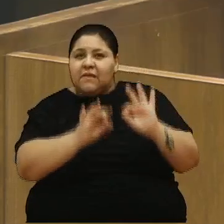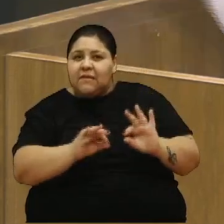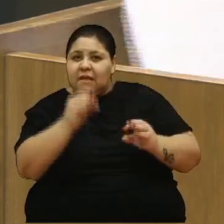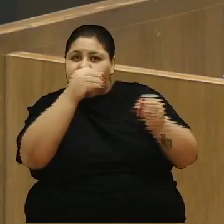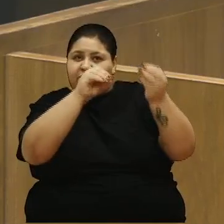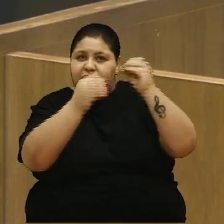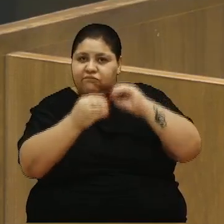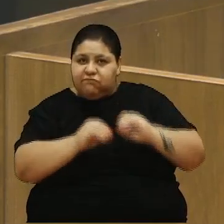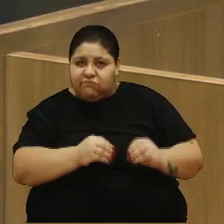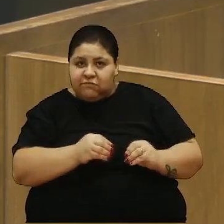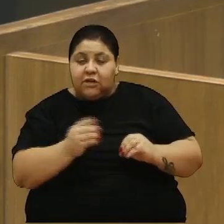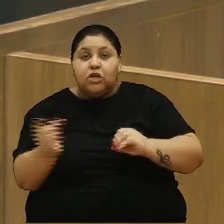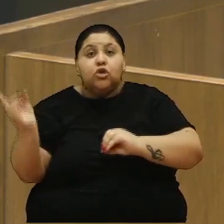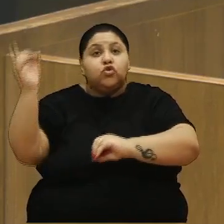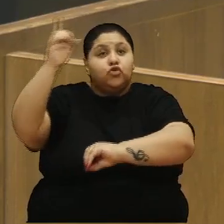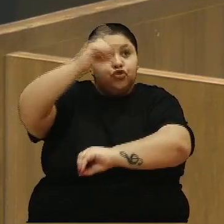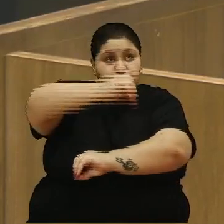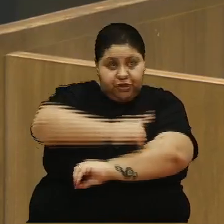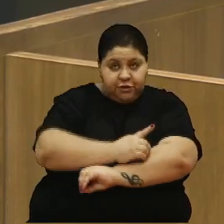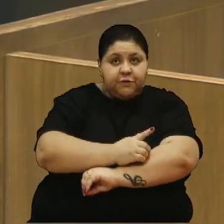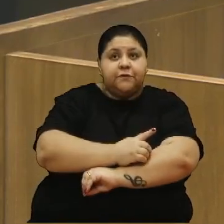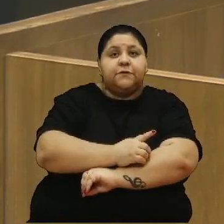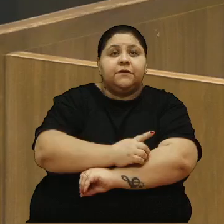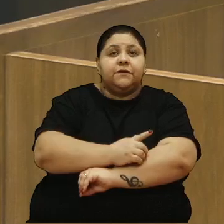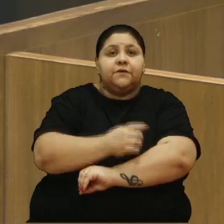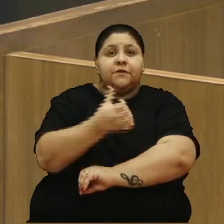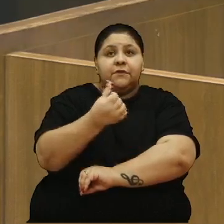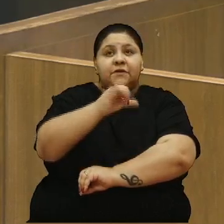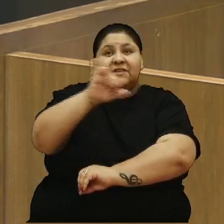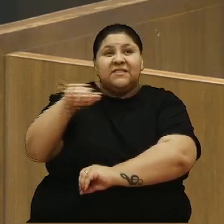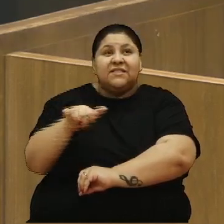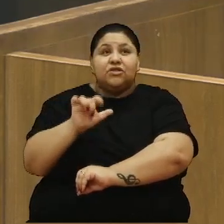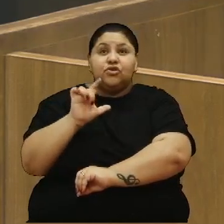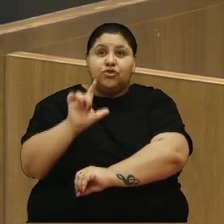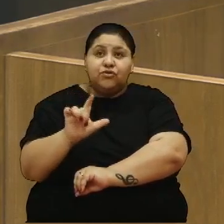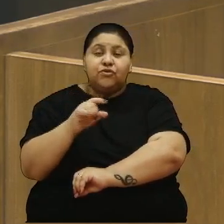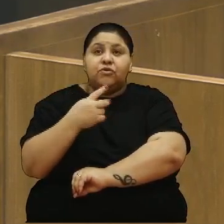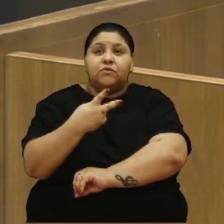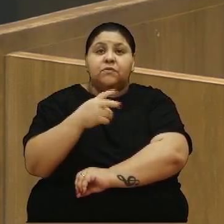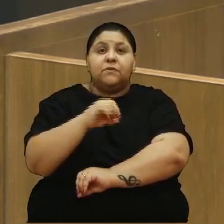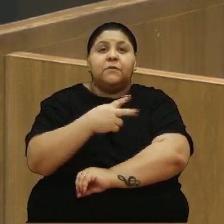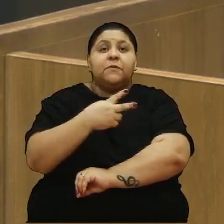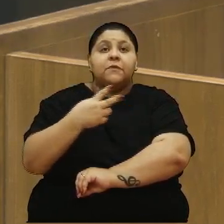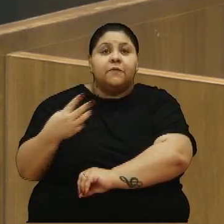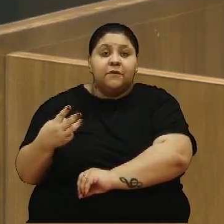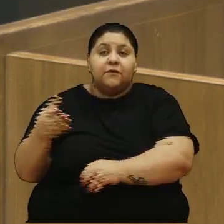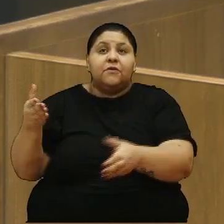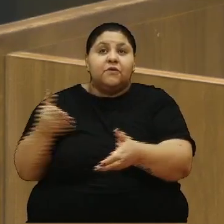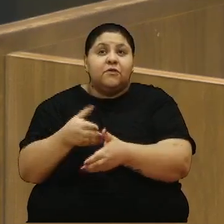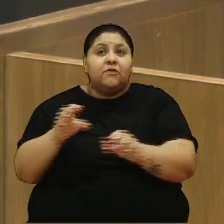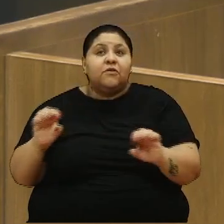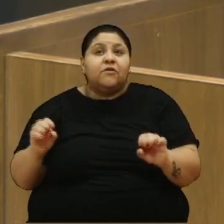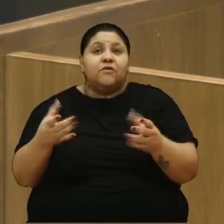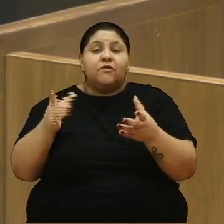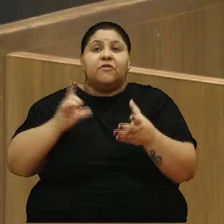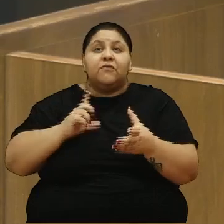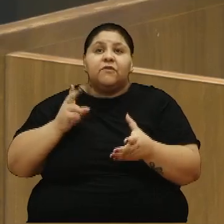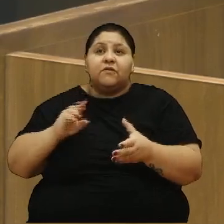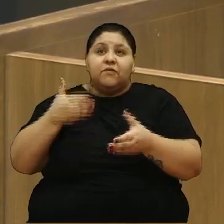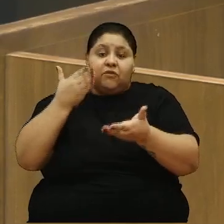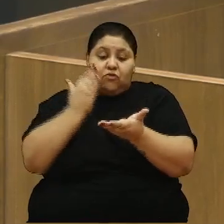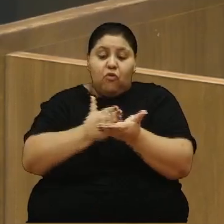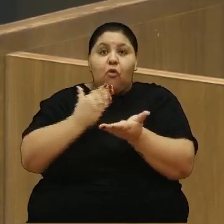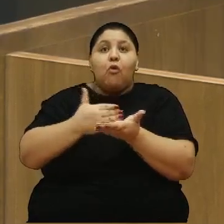tal. No dia 6 de julho de 2023, já comemorou, nós temos que trazer o bolo de